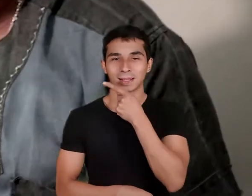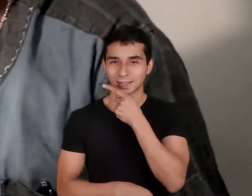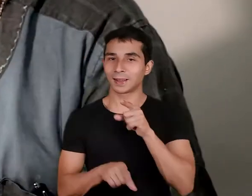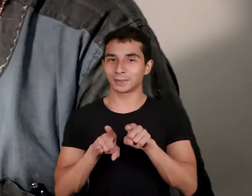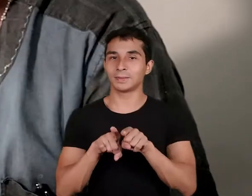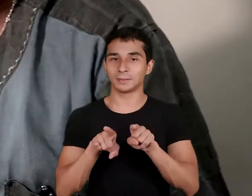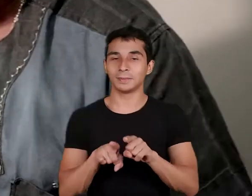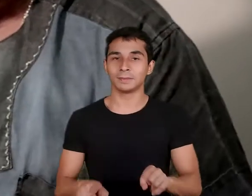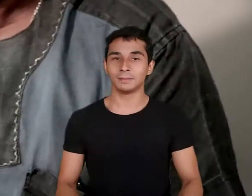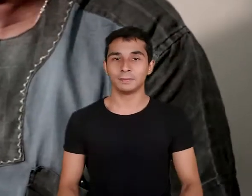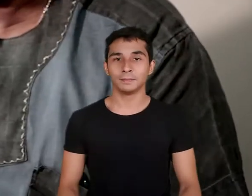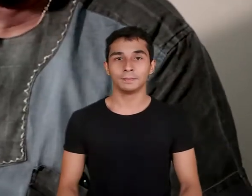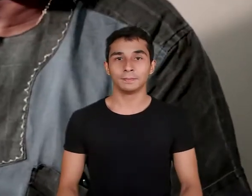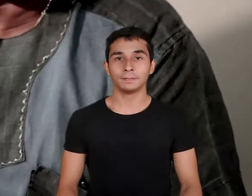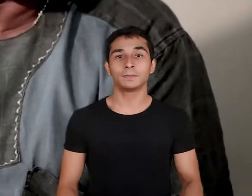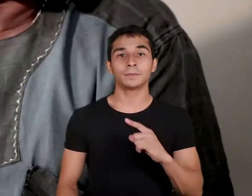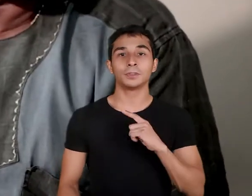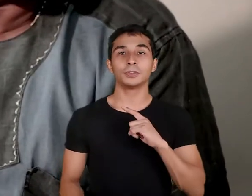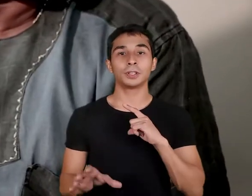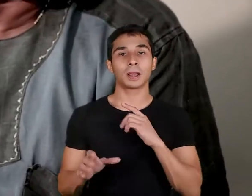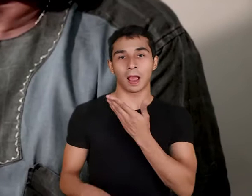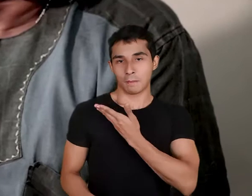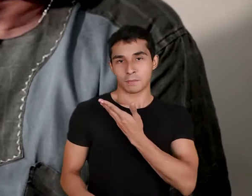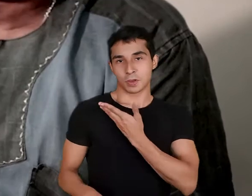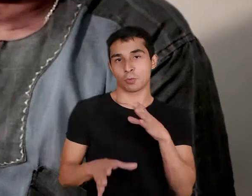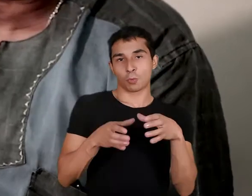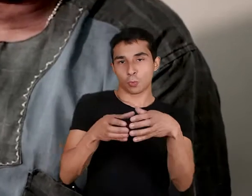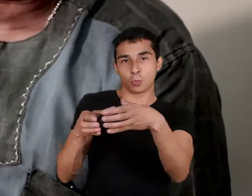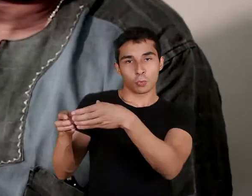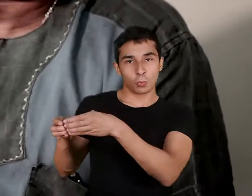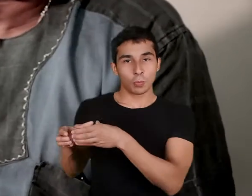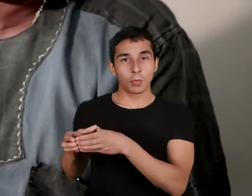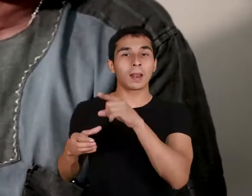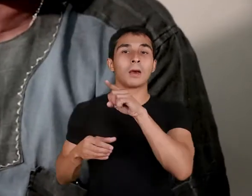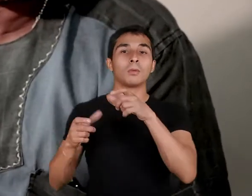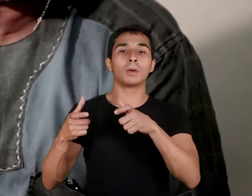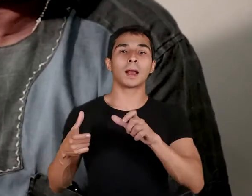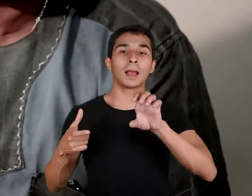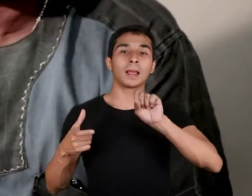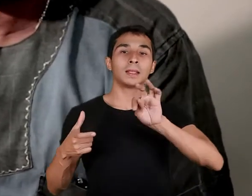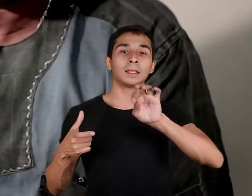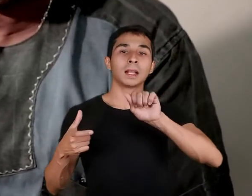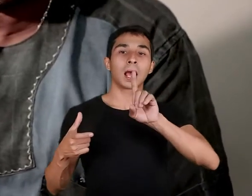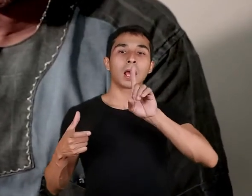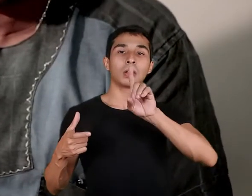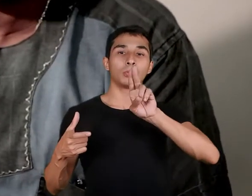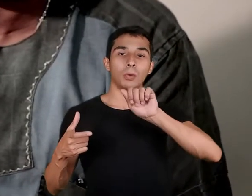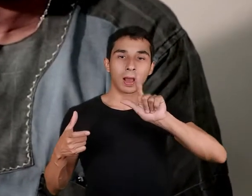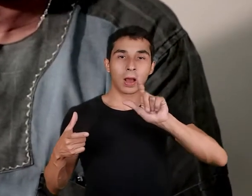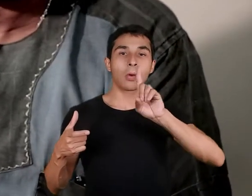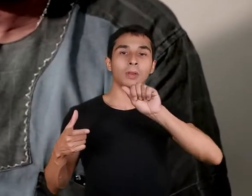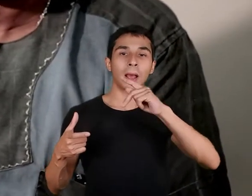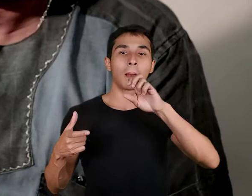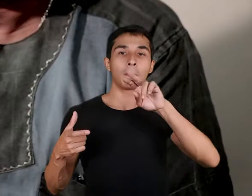até, né? A gente tinha uns grupos de amigos, né? Que tem o Estadual da Penha, é até uma igreja, é uma